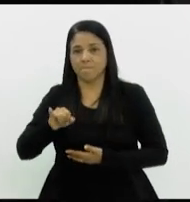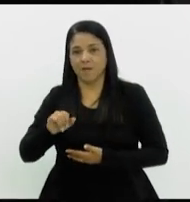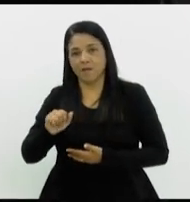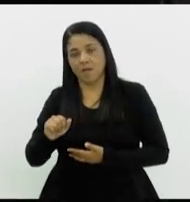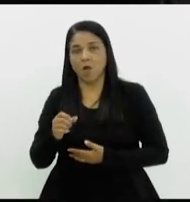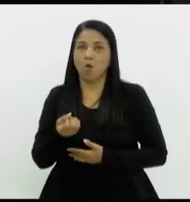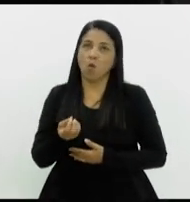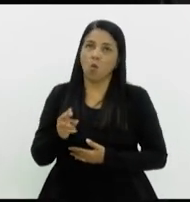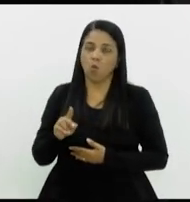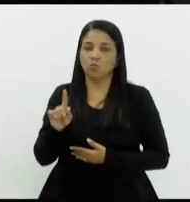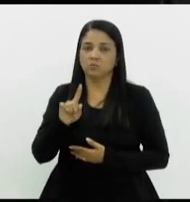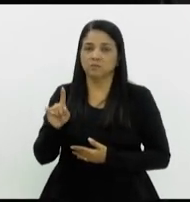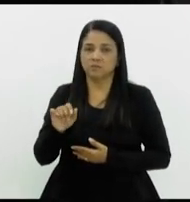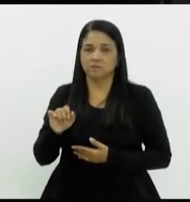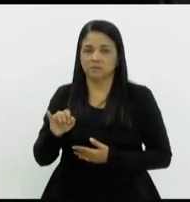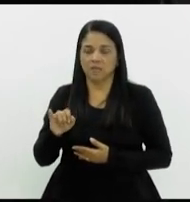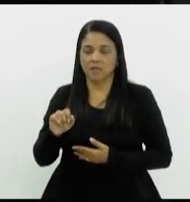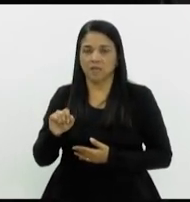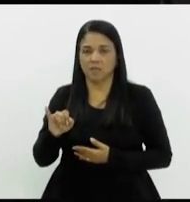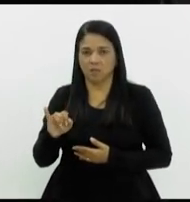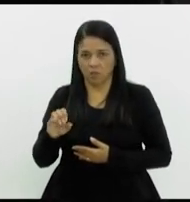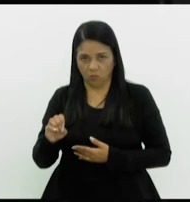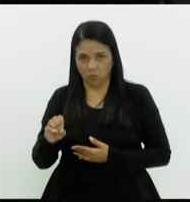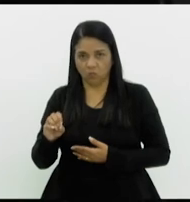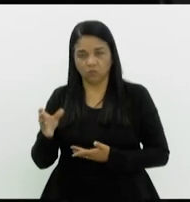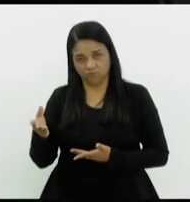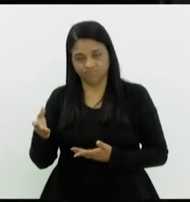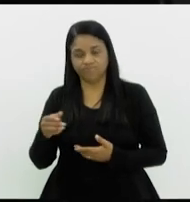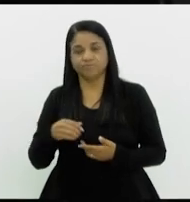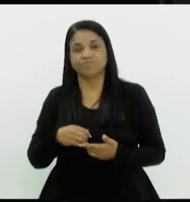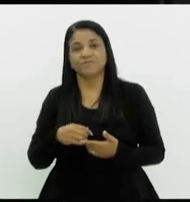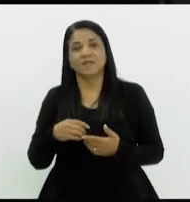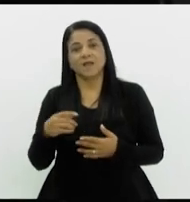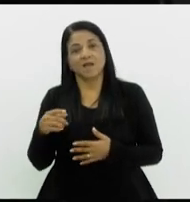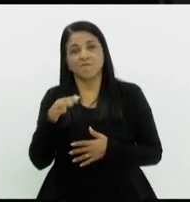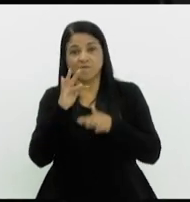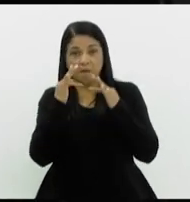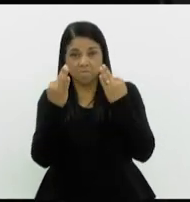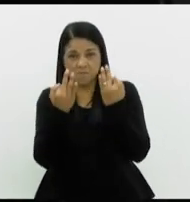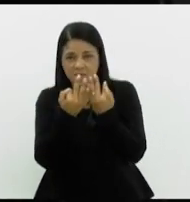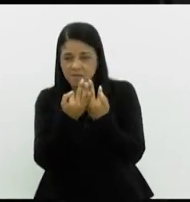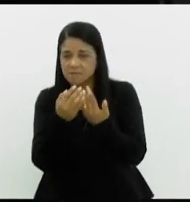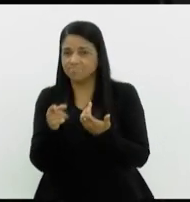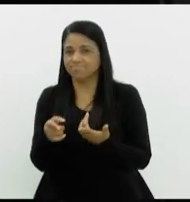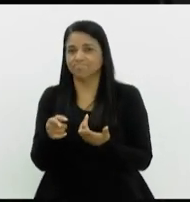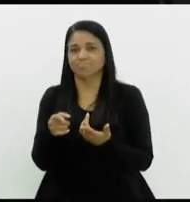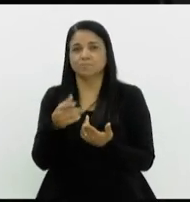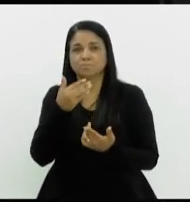torno de uma situação extremamente grave. A família faz diversas